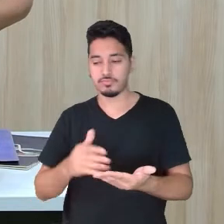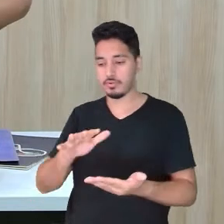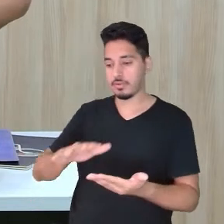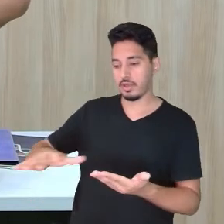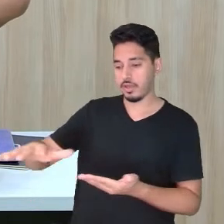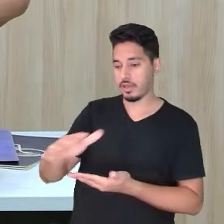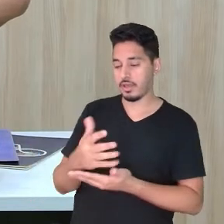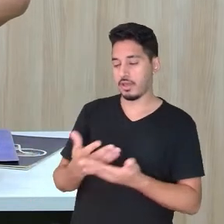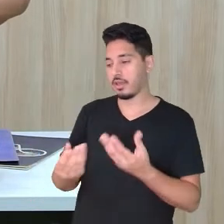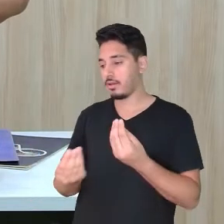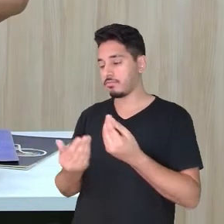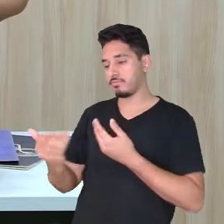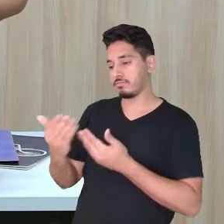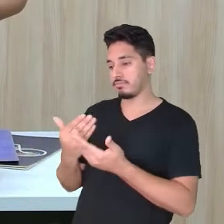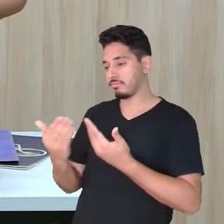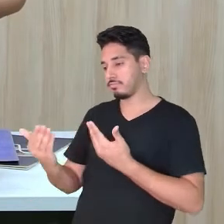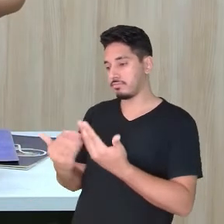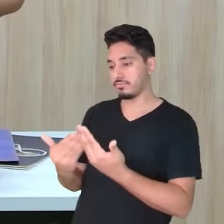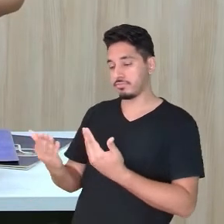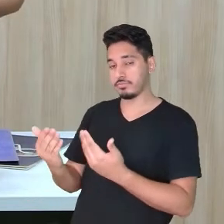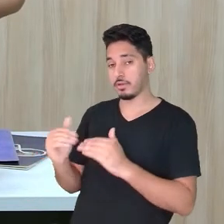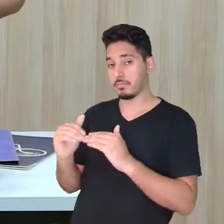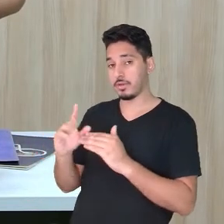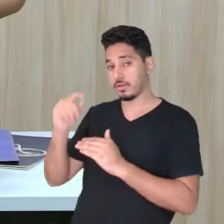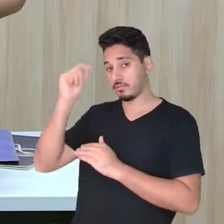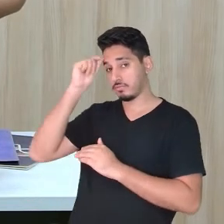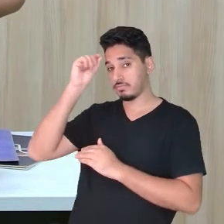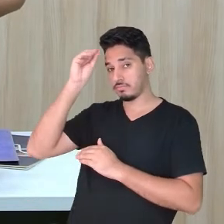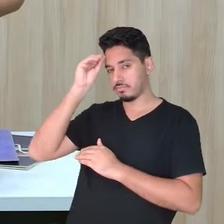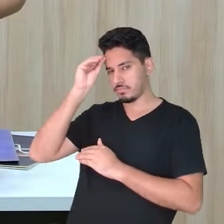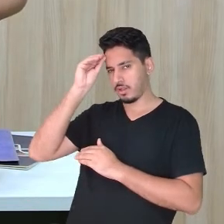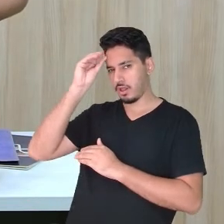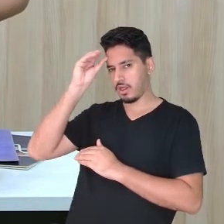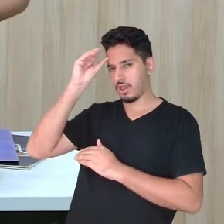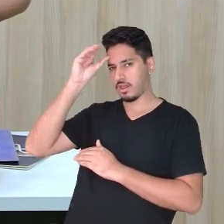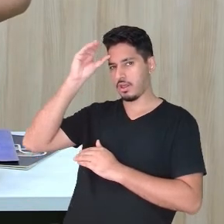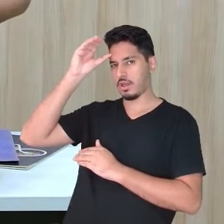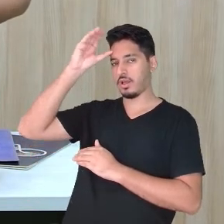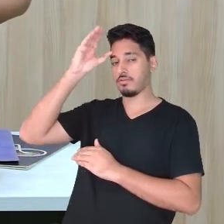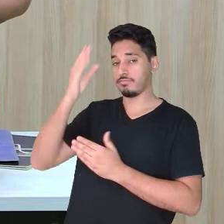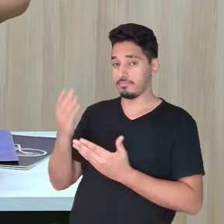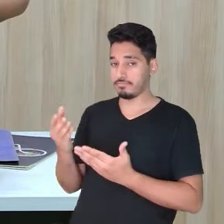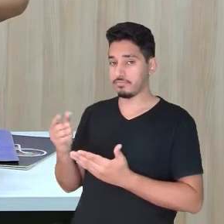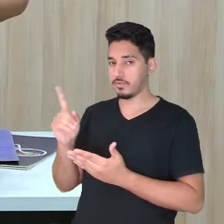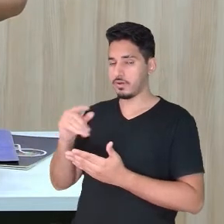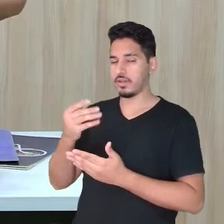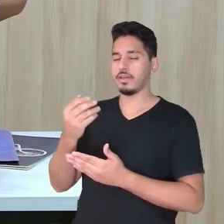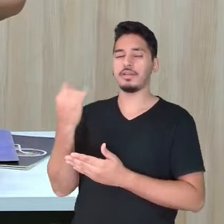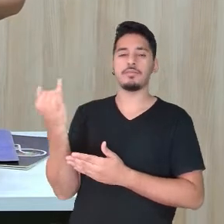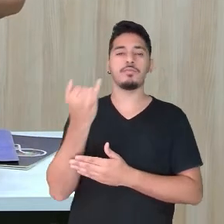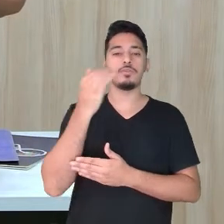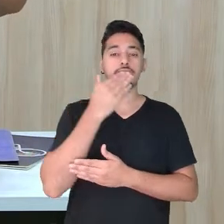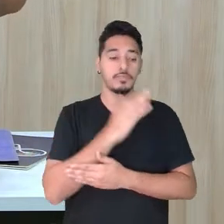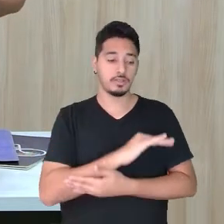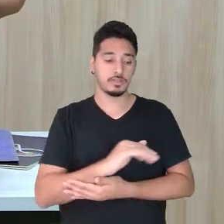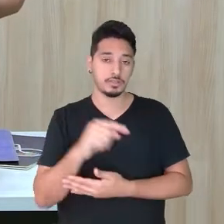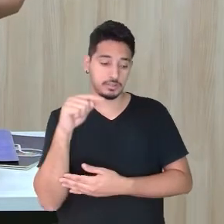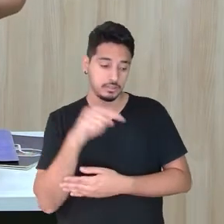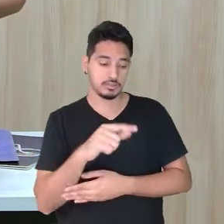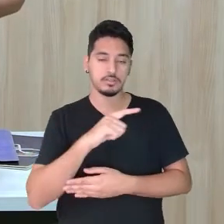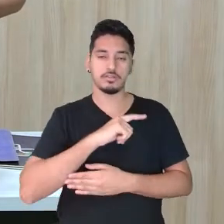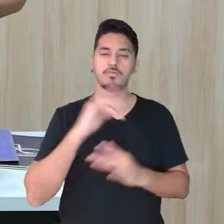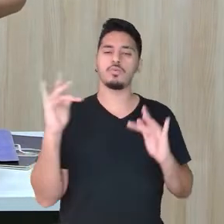ambientes diferentes, mais o nosso acervo ele aumenta. Então é importante que essas crianças